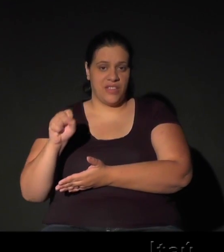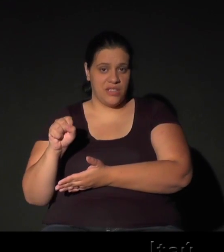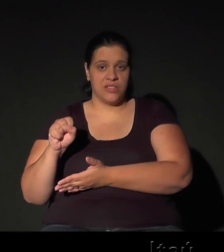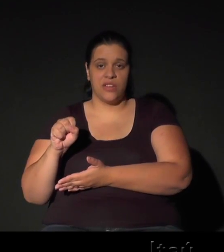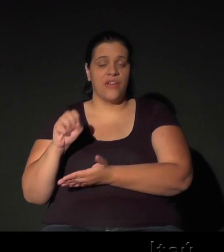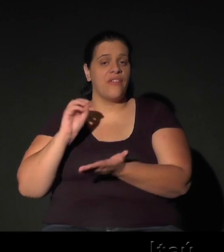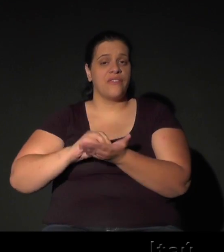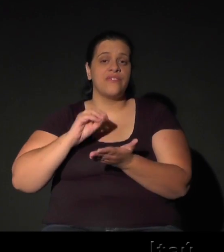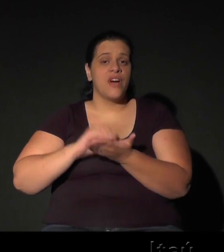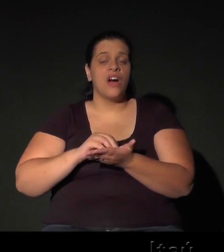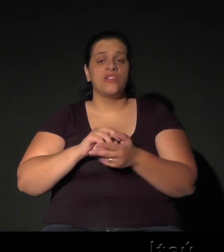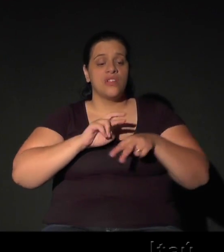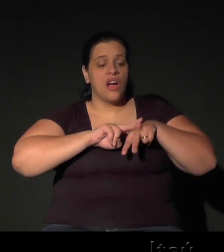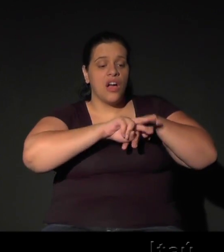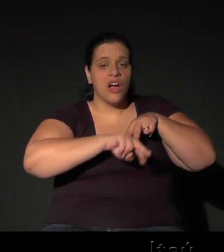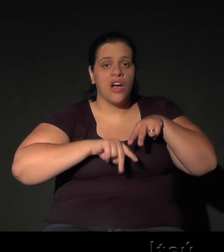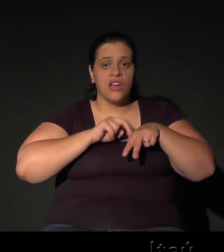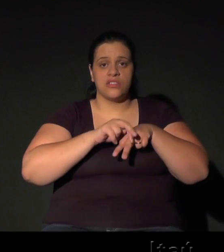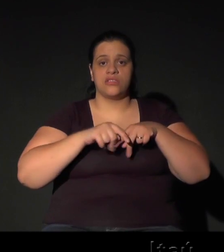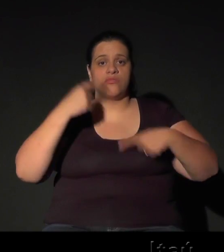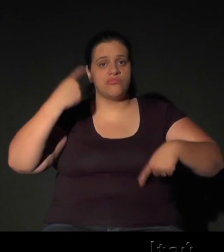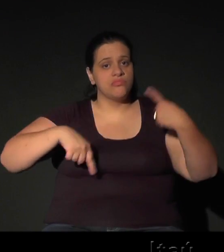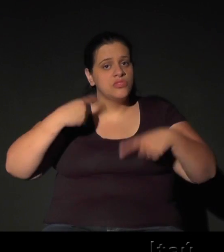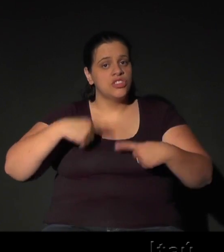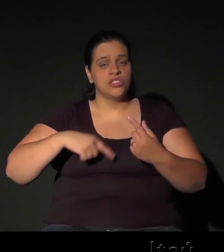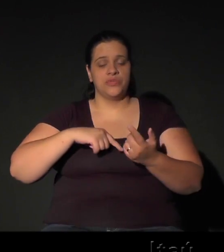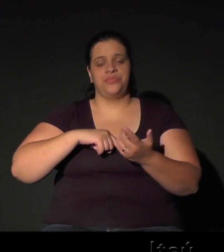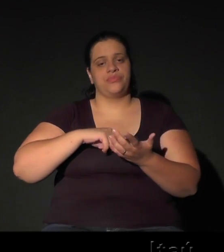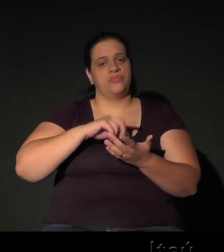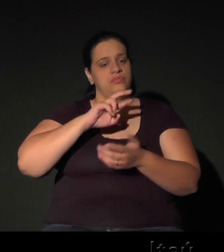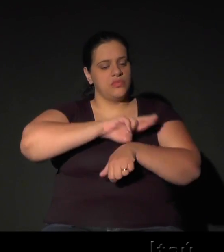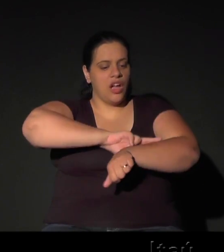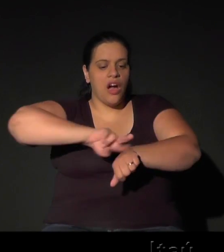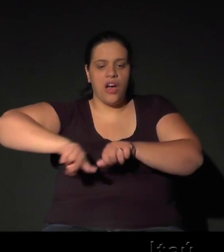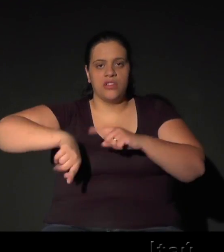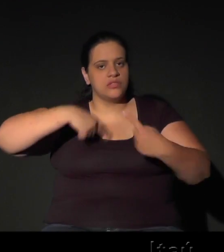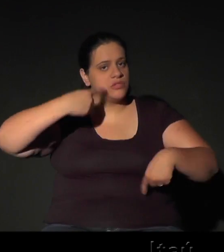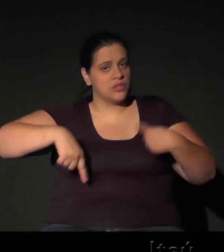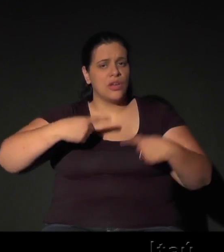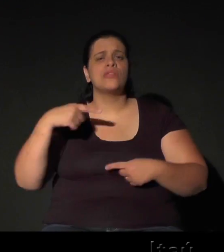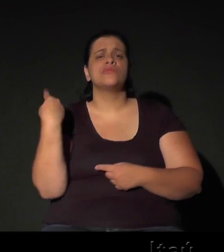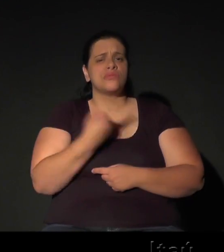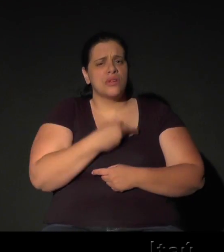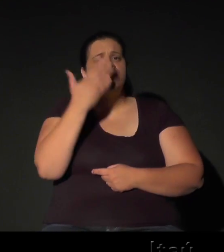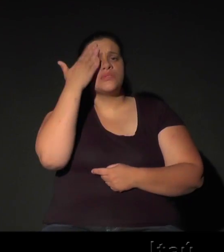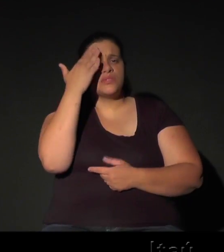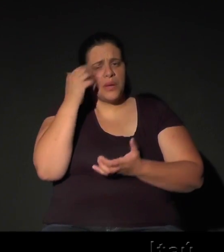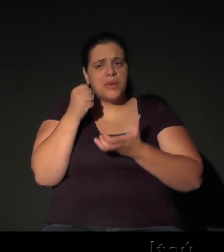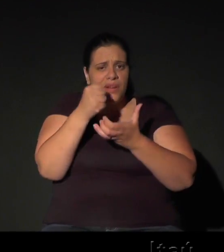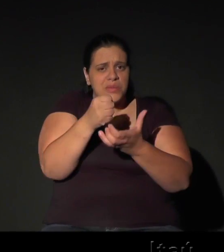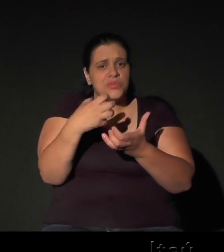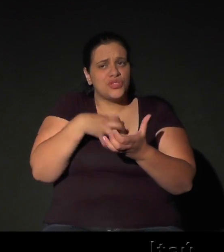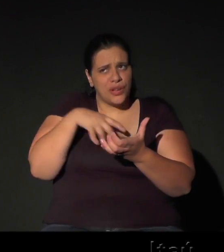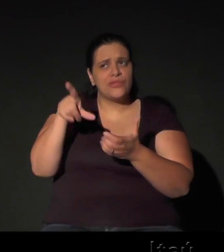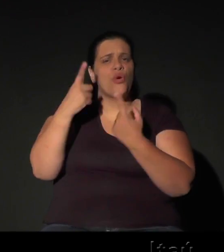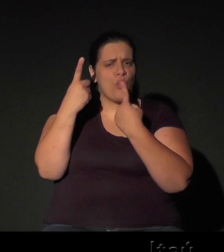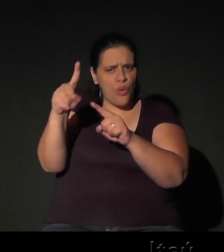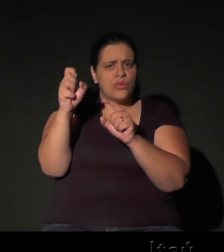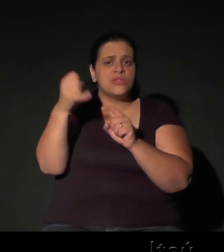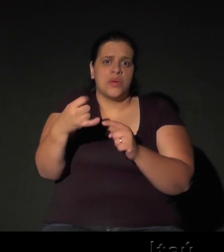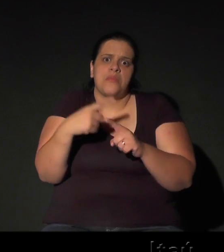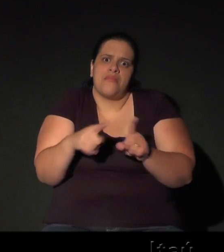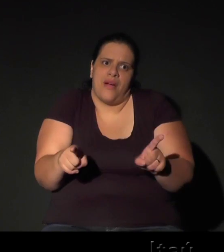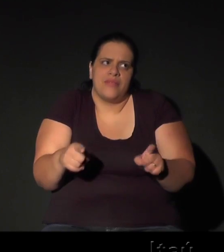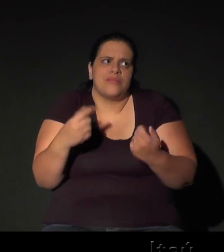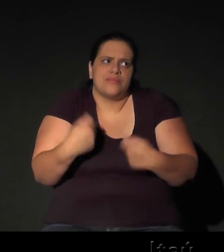interseccional de raça E de gênero então a gente sabe como o capitalismo age a gente é contra ele gente mas sabe eu